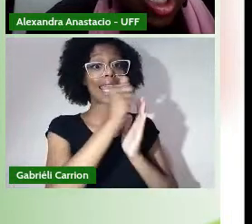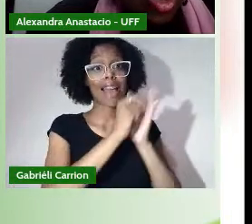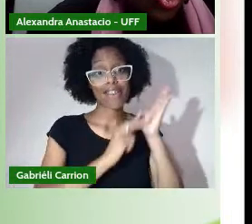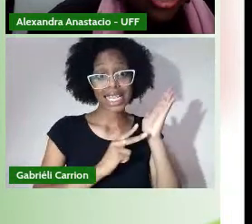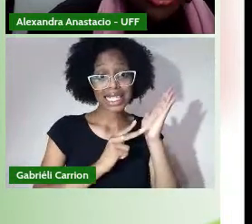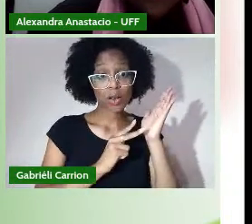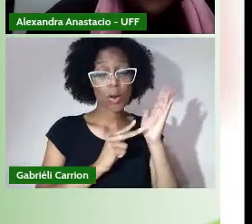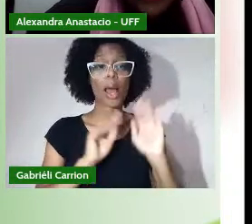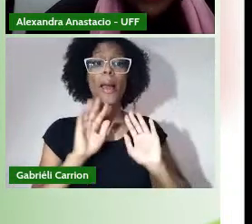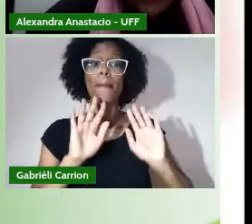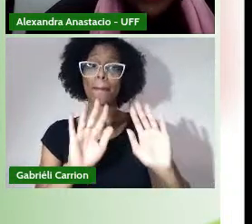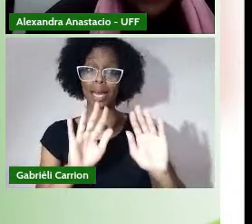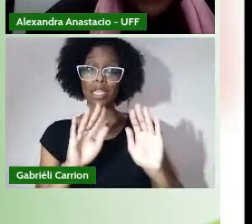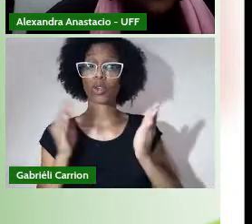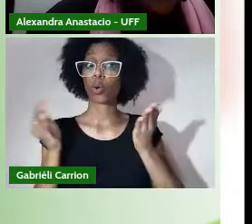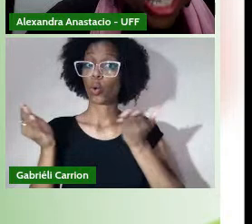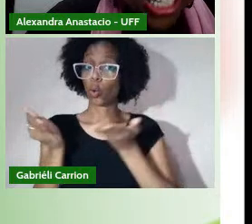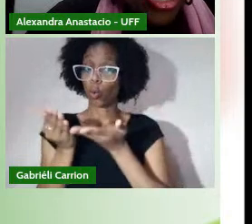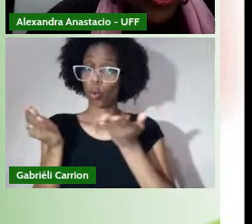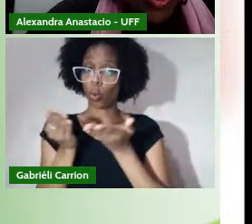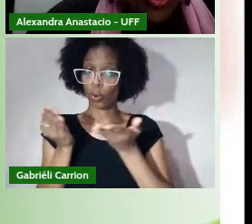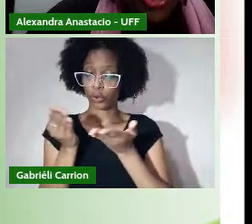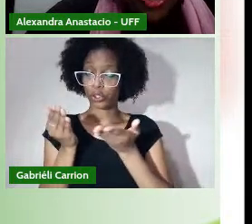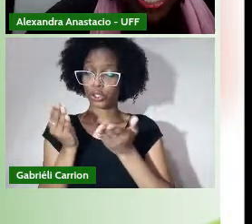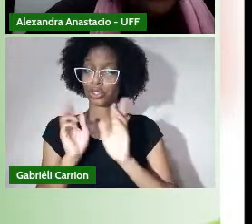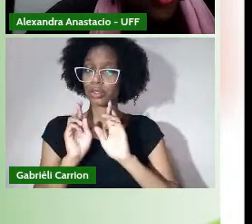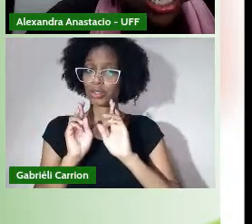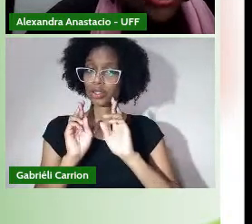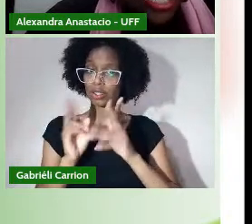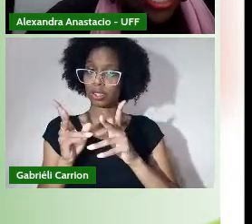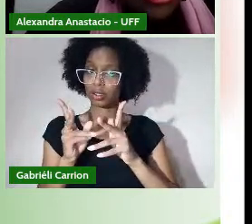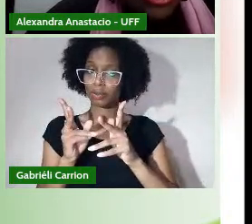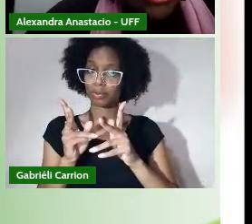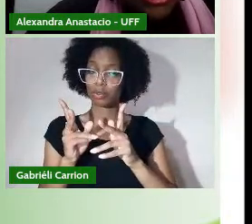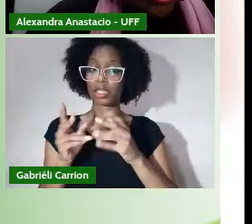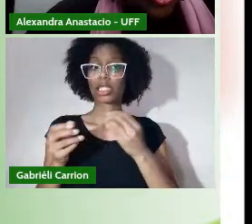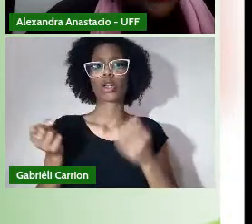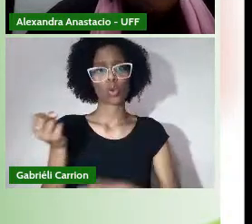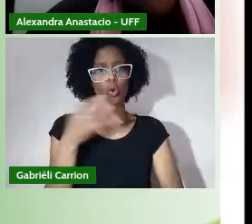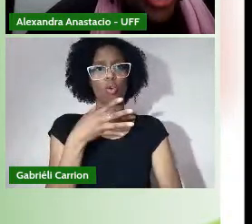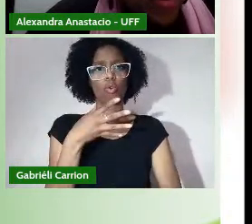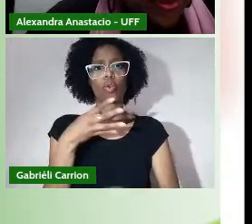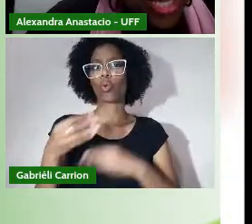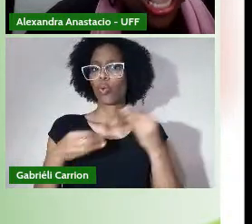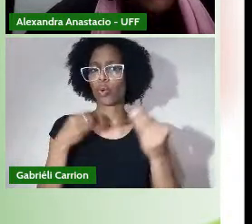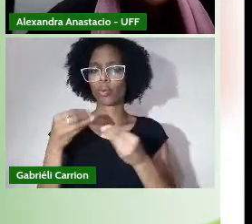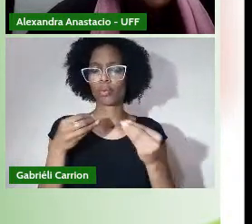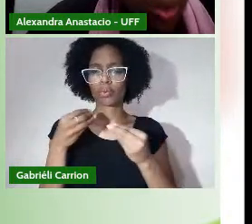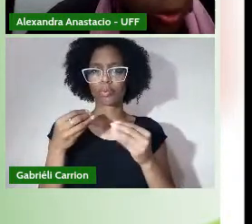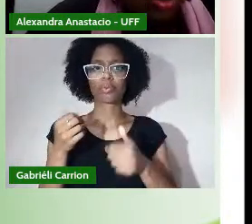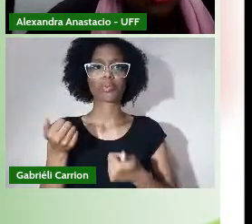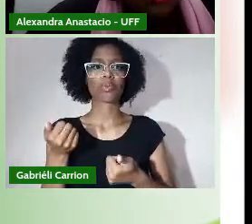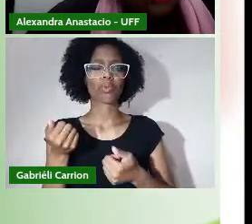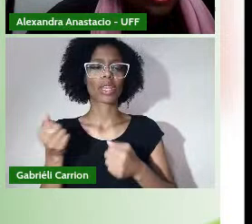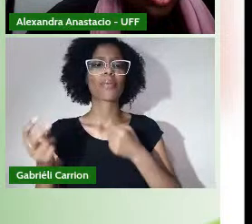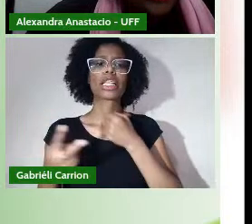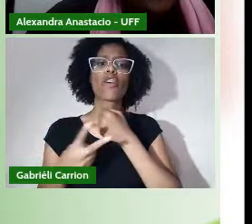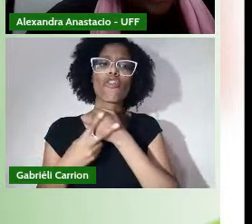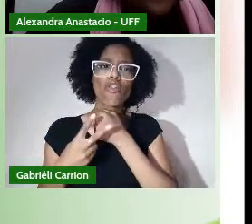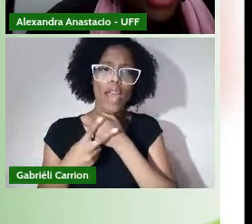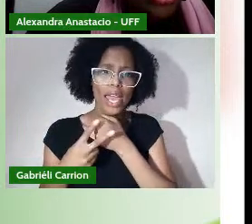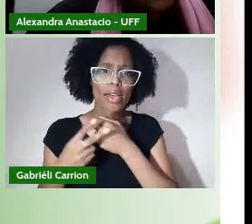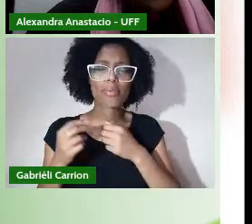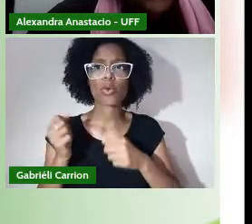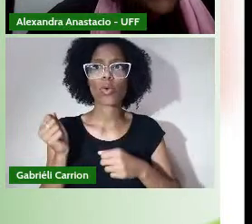que hoje a gente tem uma taxonomia de Bloom atualizada que ela coloca verbo, é ação. Então, a